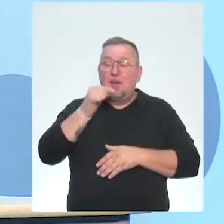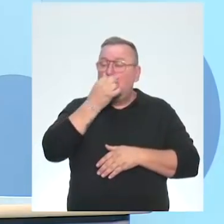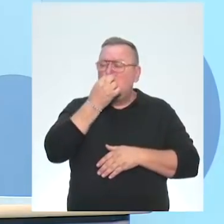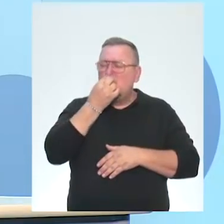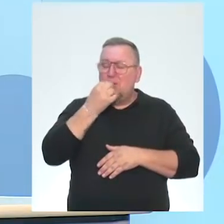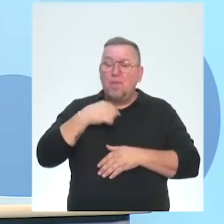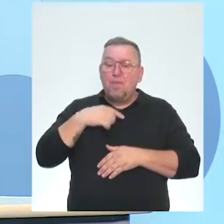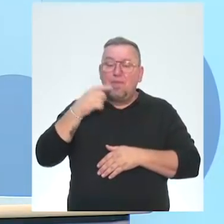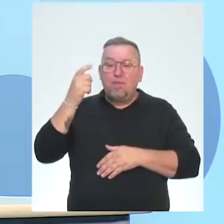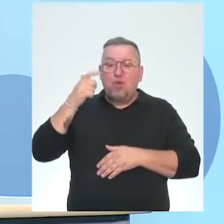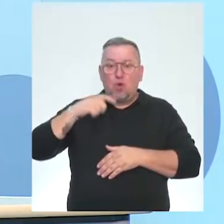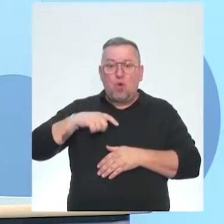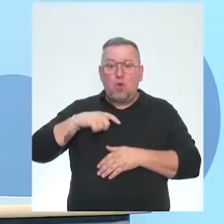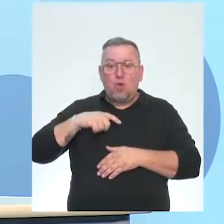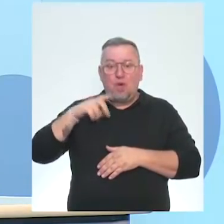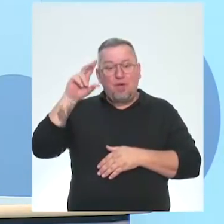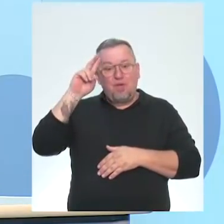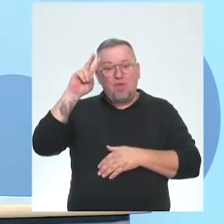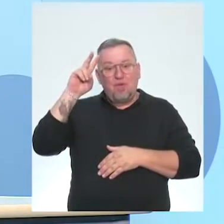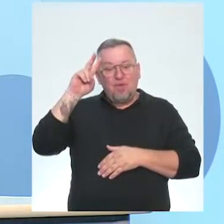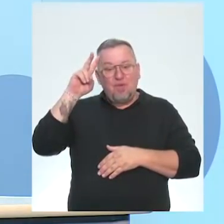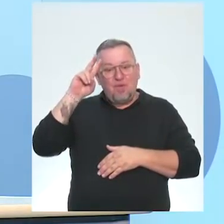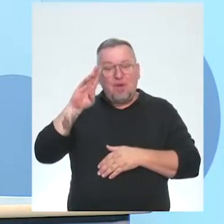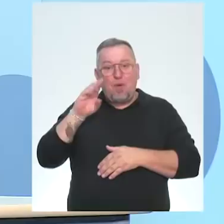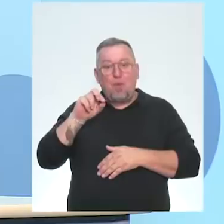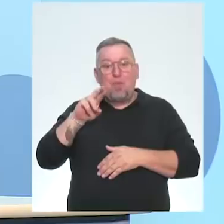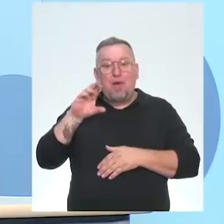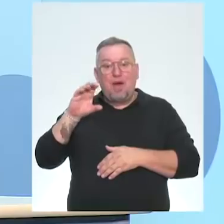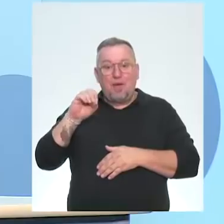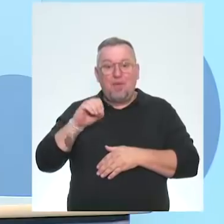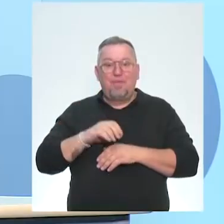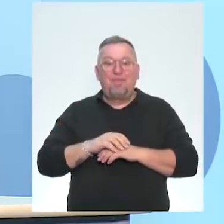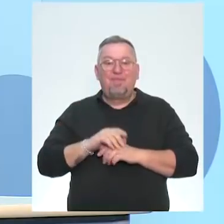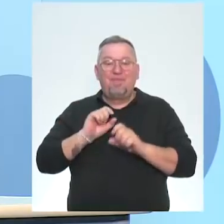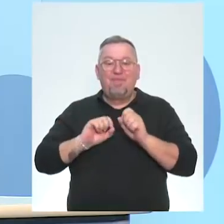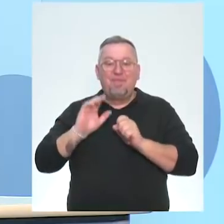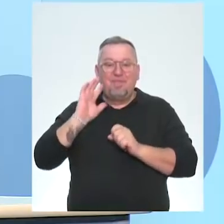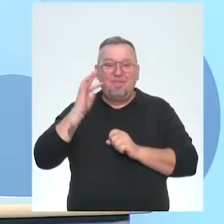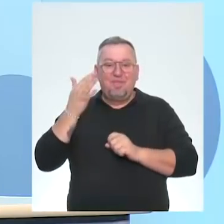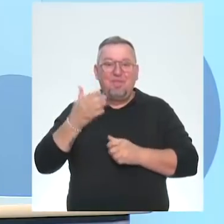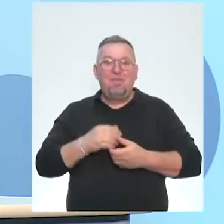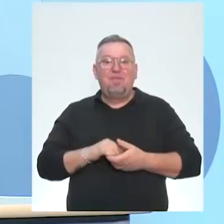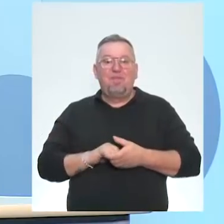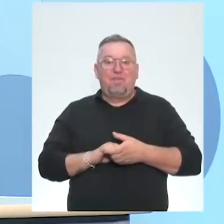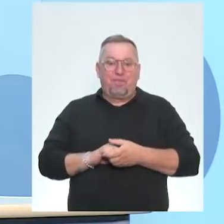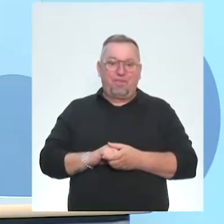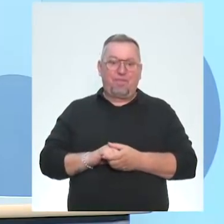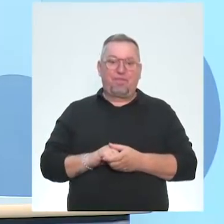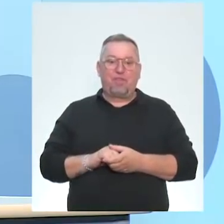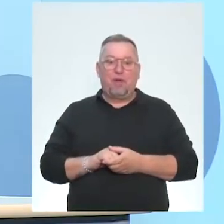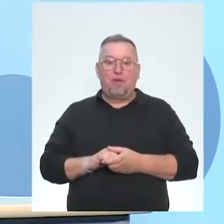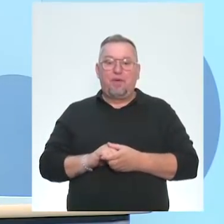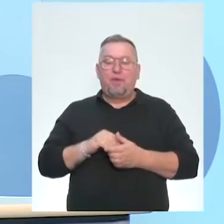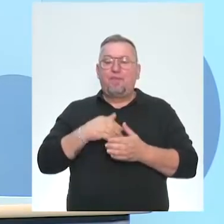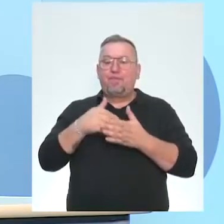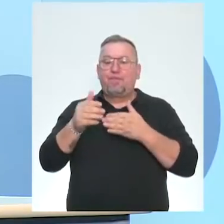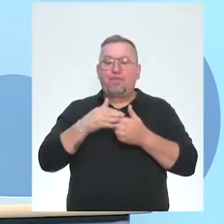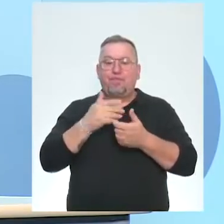boa. Uma foto do seu bairro, pode ser de jornal ou de revista, ou mesmo uma foto que você mesmo tirou e que mostra